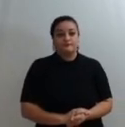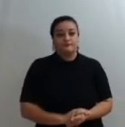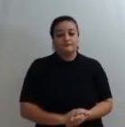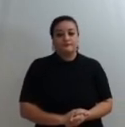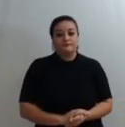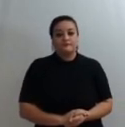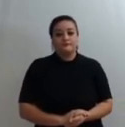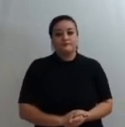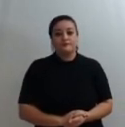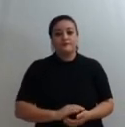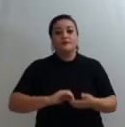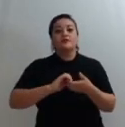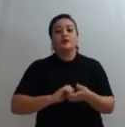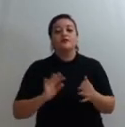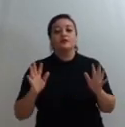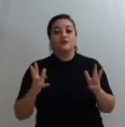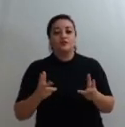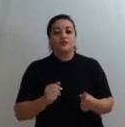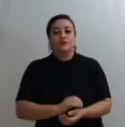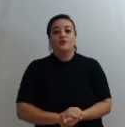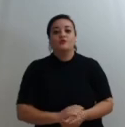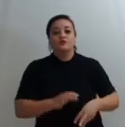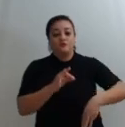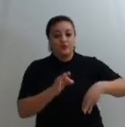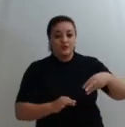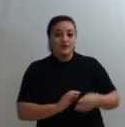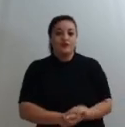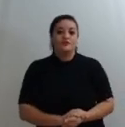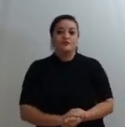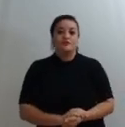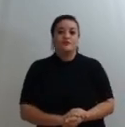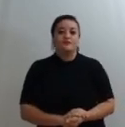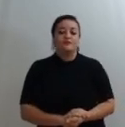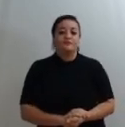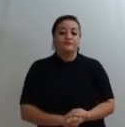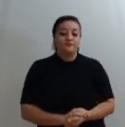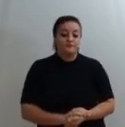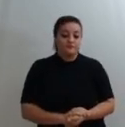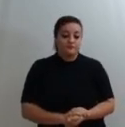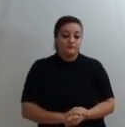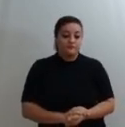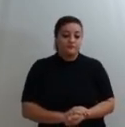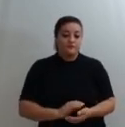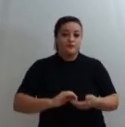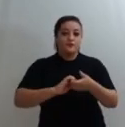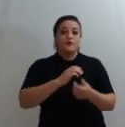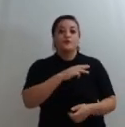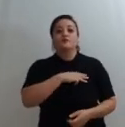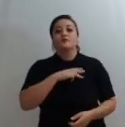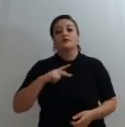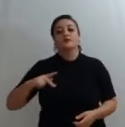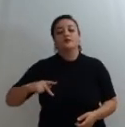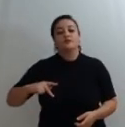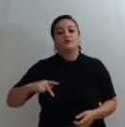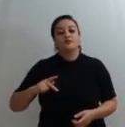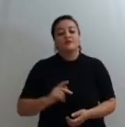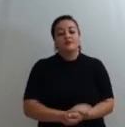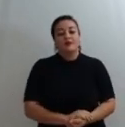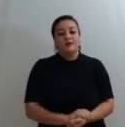os eminentes colegas, os ministros dessa corte. Saúdo representante do Ministério Público, doutora Luiza